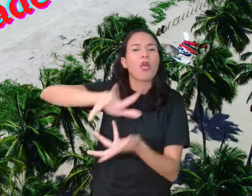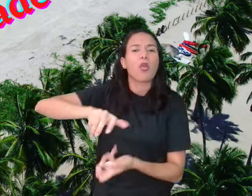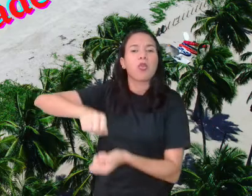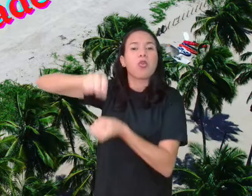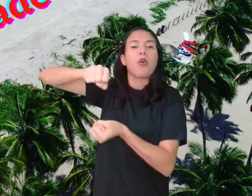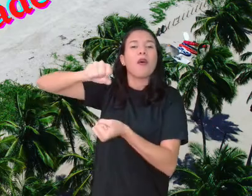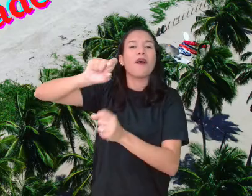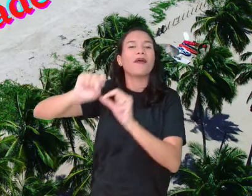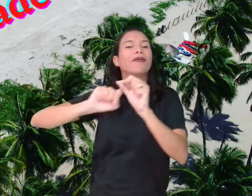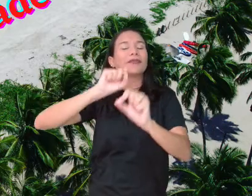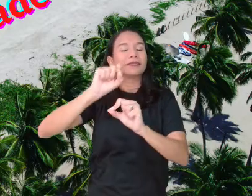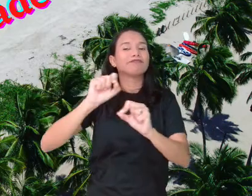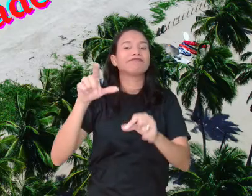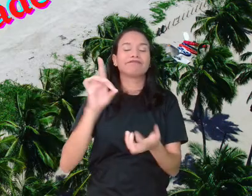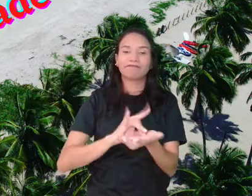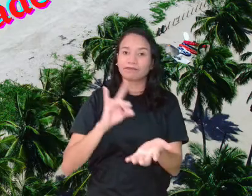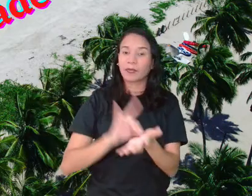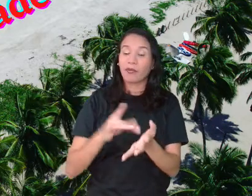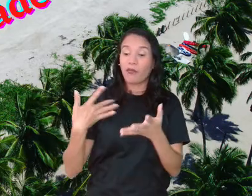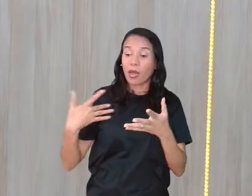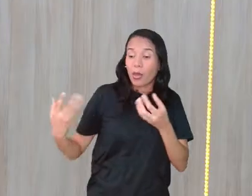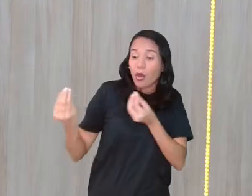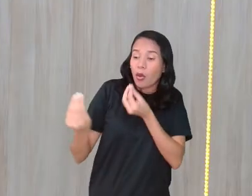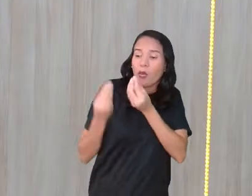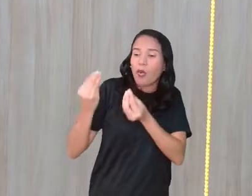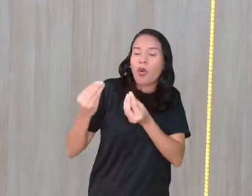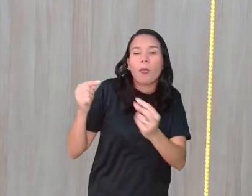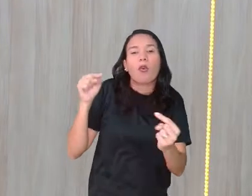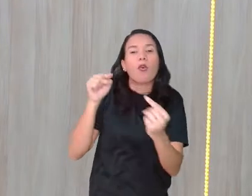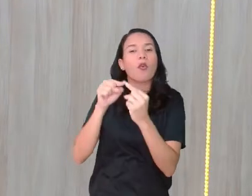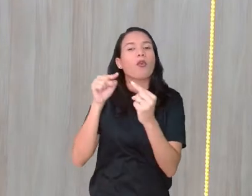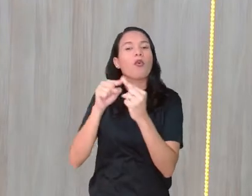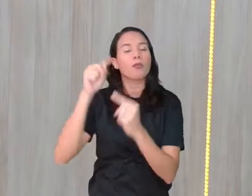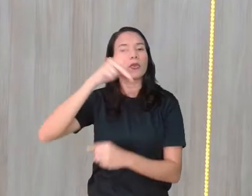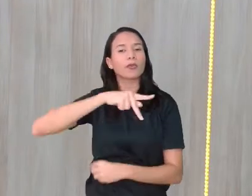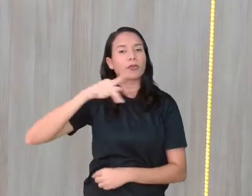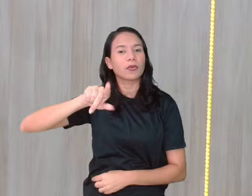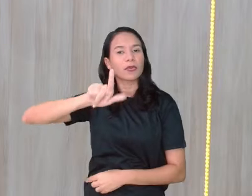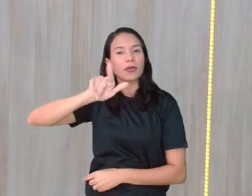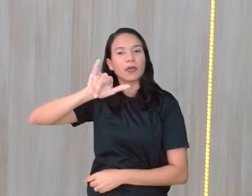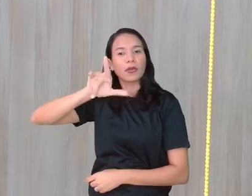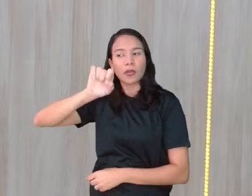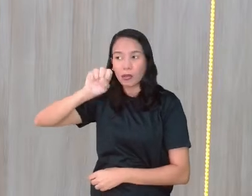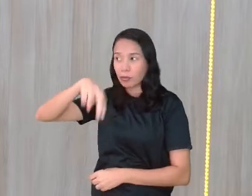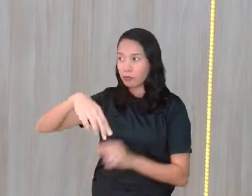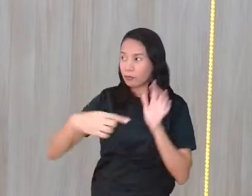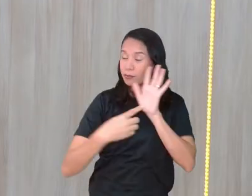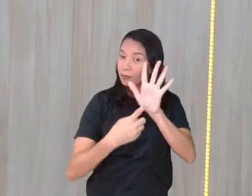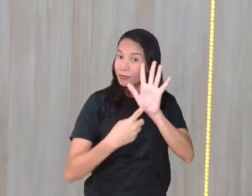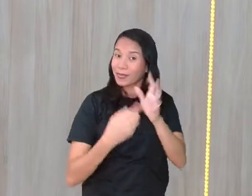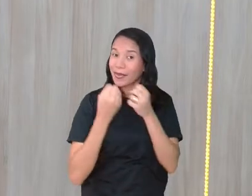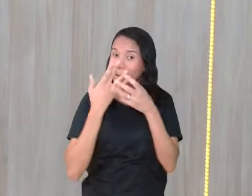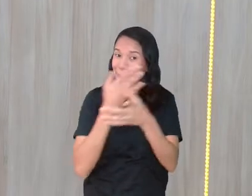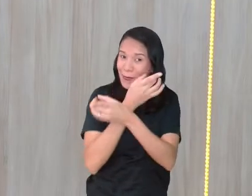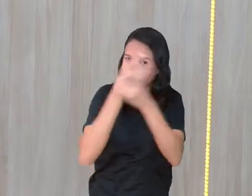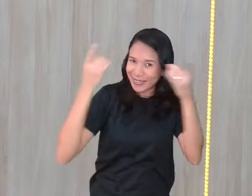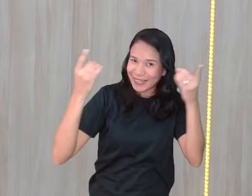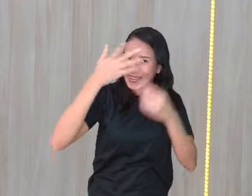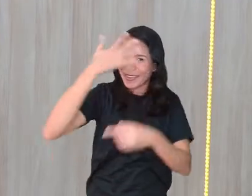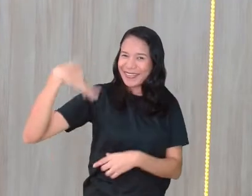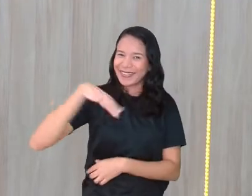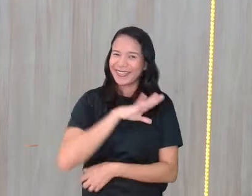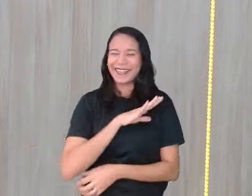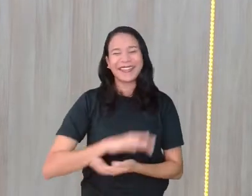né, que está muito próxima, né, do que o professor Gilson veio trazendo aqui agora sim. Bom dia,